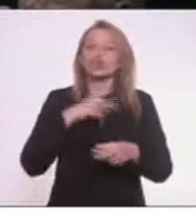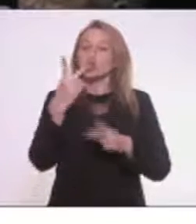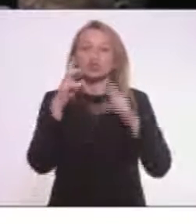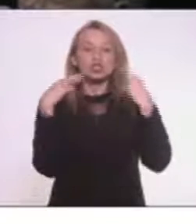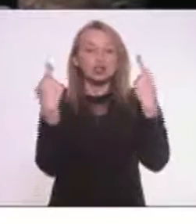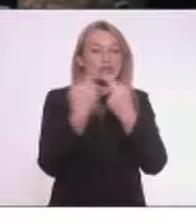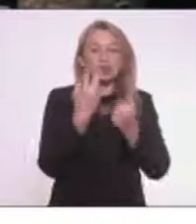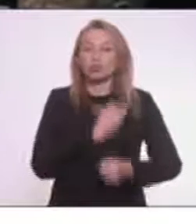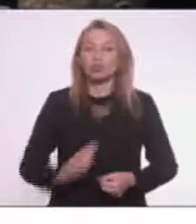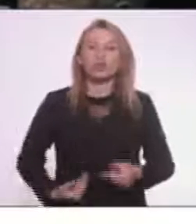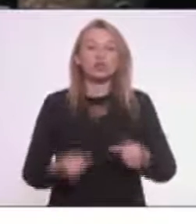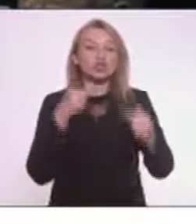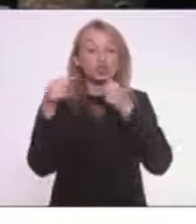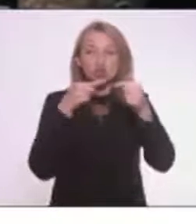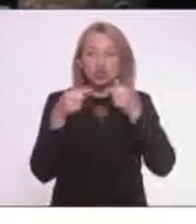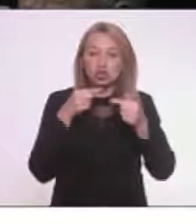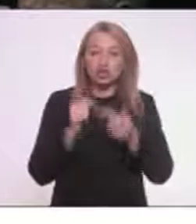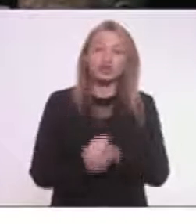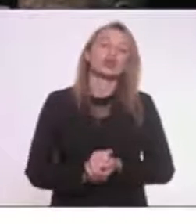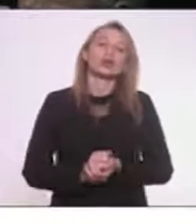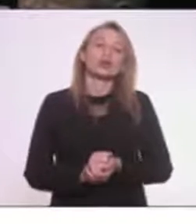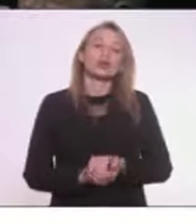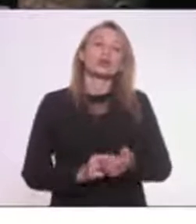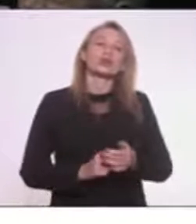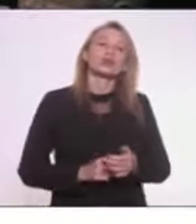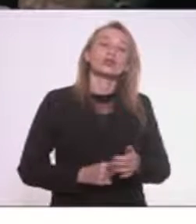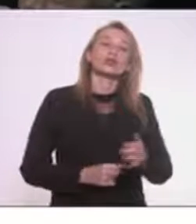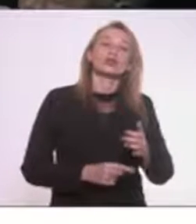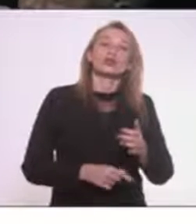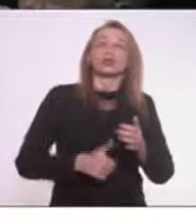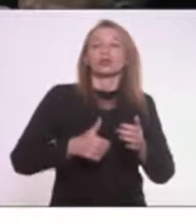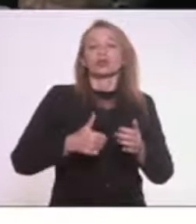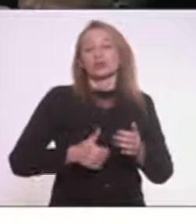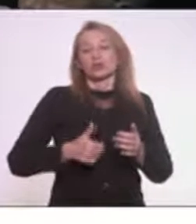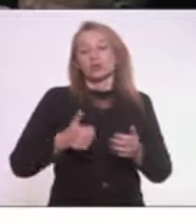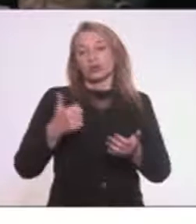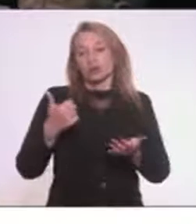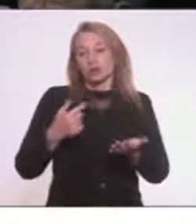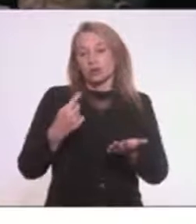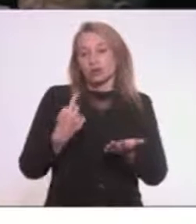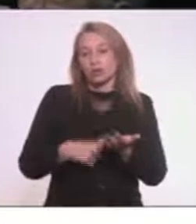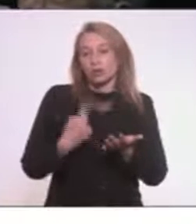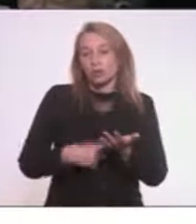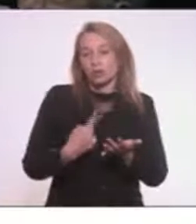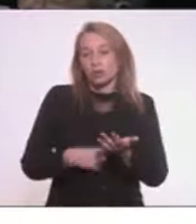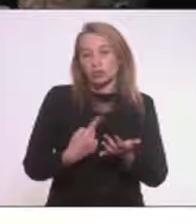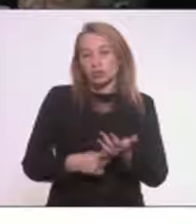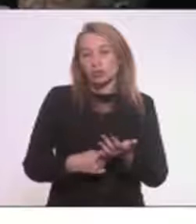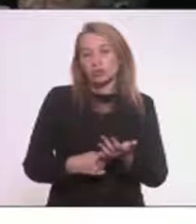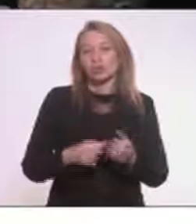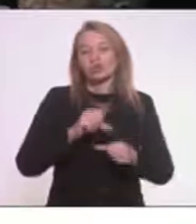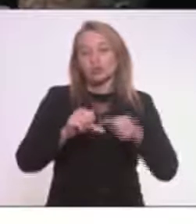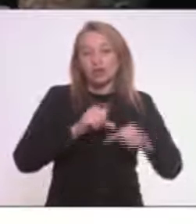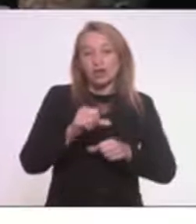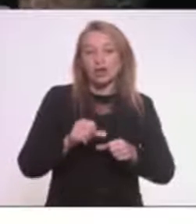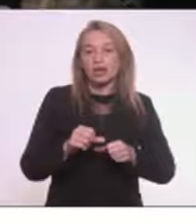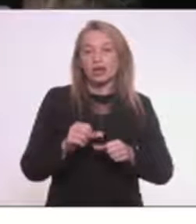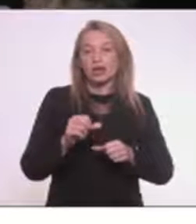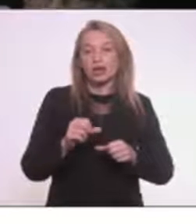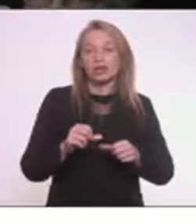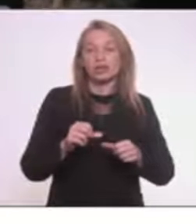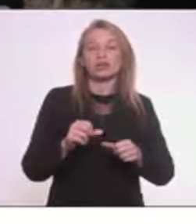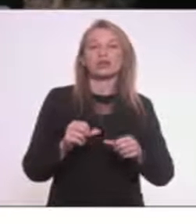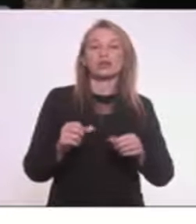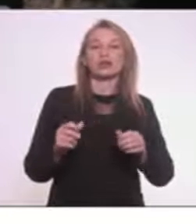públicas e discutir. Uma vez concordando em mudar, ele irá reapresentar uma PEC e retirar essa. Mas